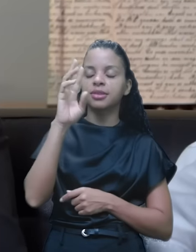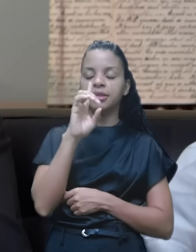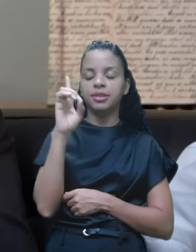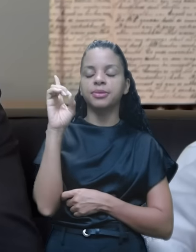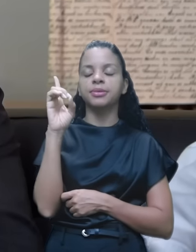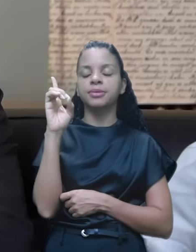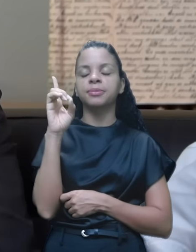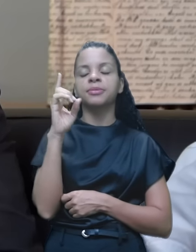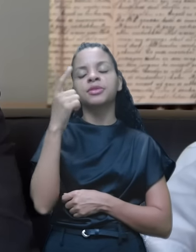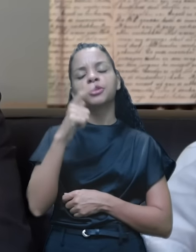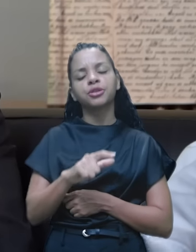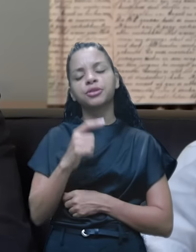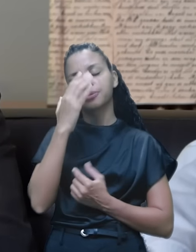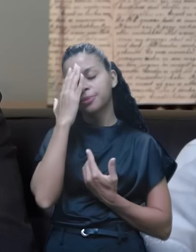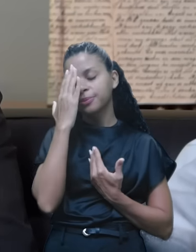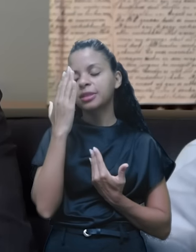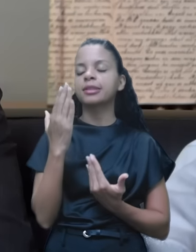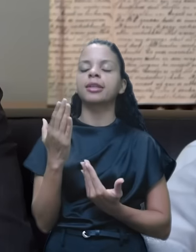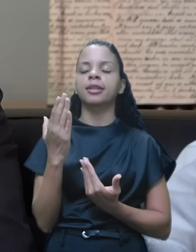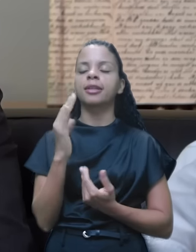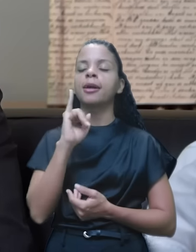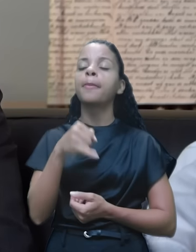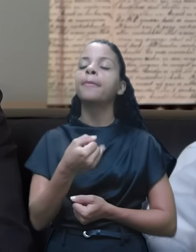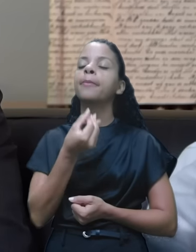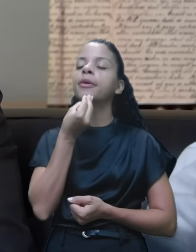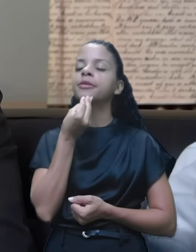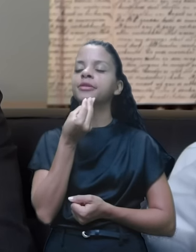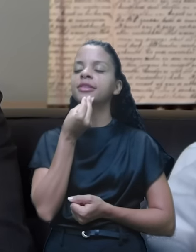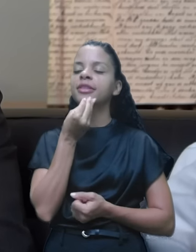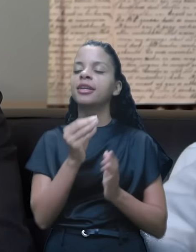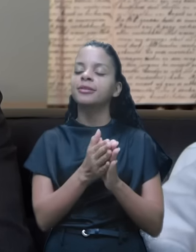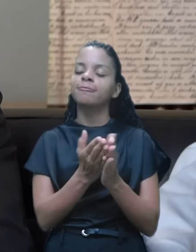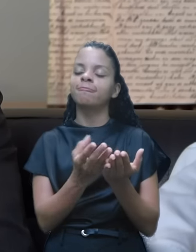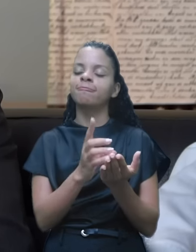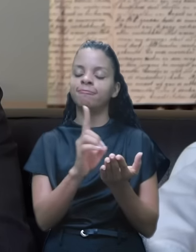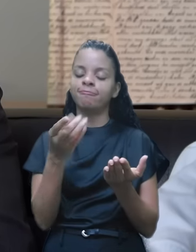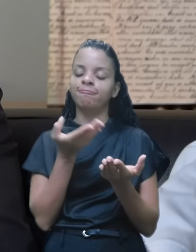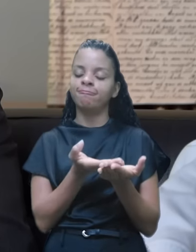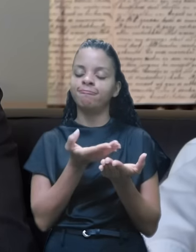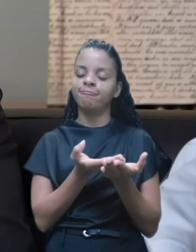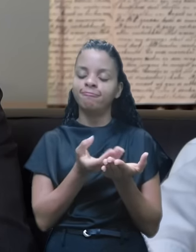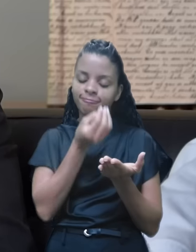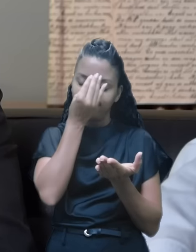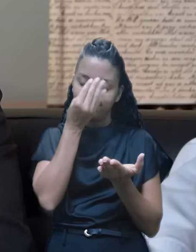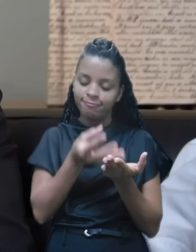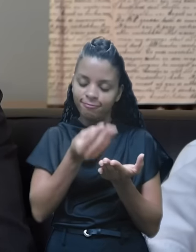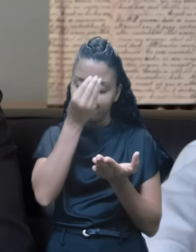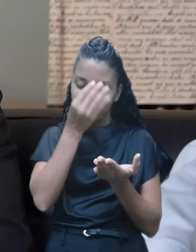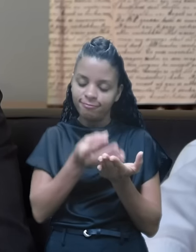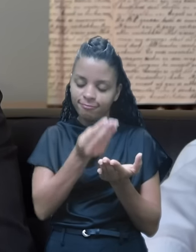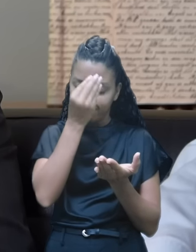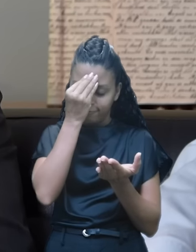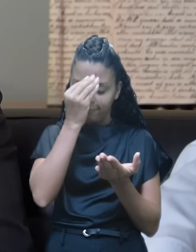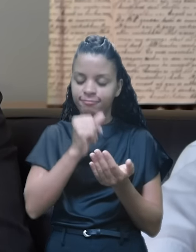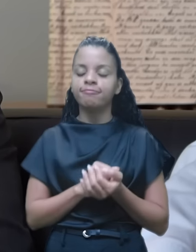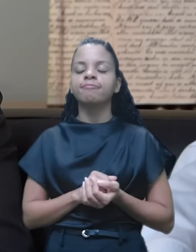Senhor nosso Deus, mais uma vez muito obrigado por essa oportunidade de estudar a Tua Palavra e agradeço também,